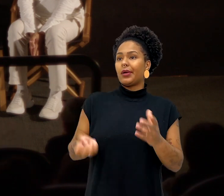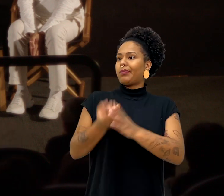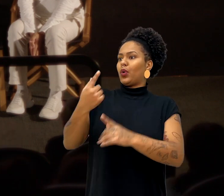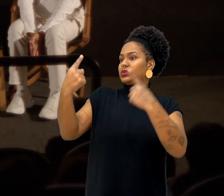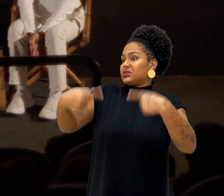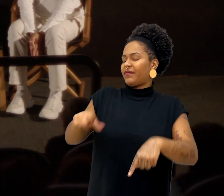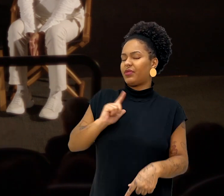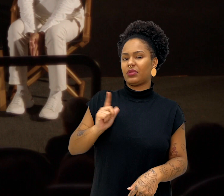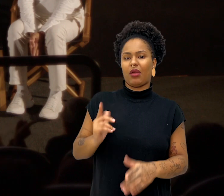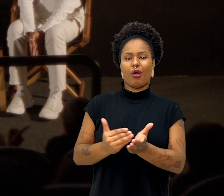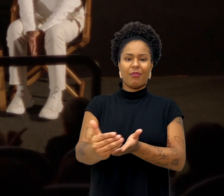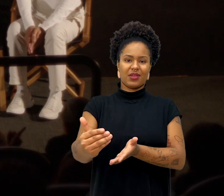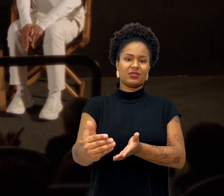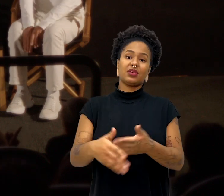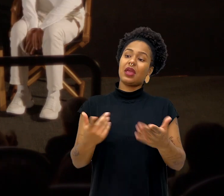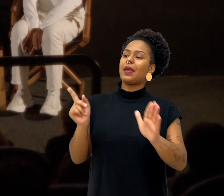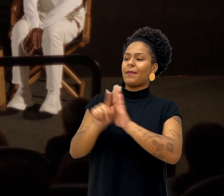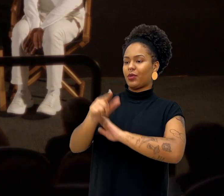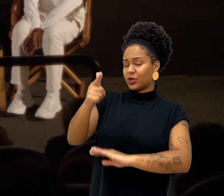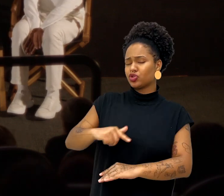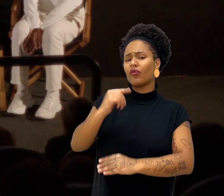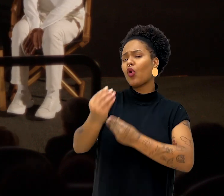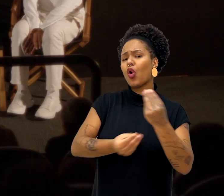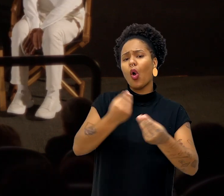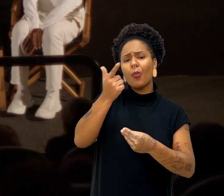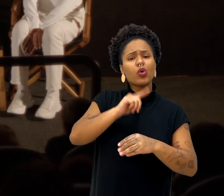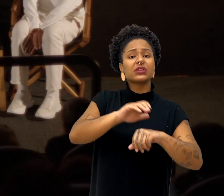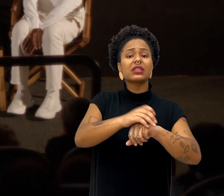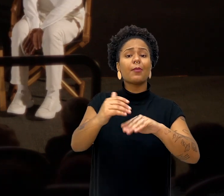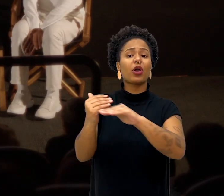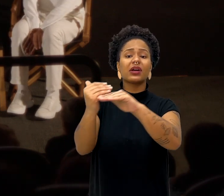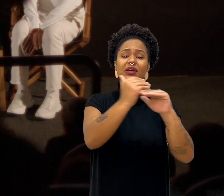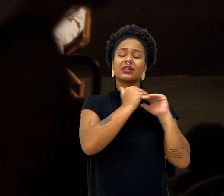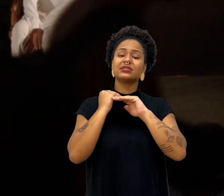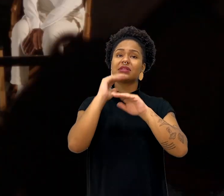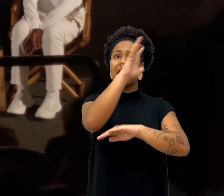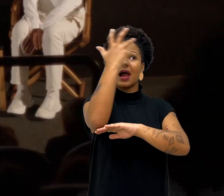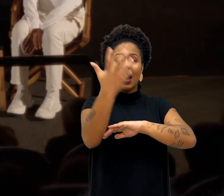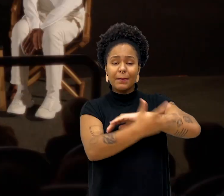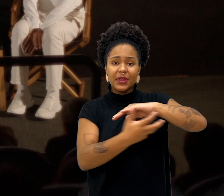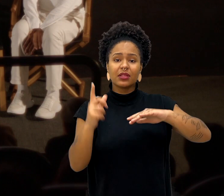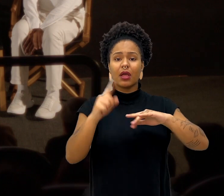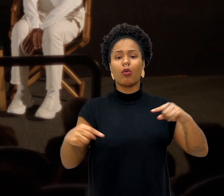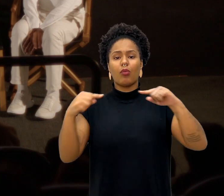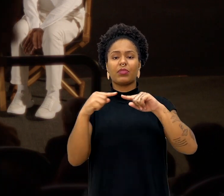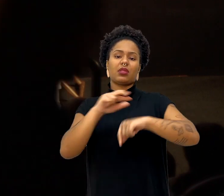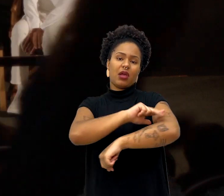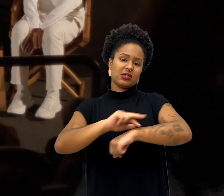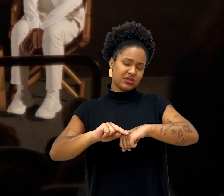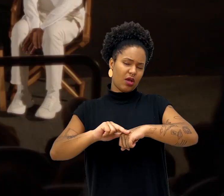surge esse desafio. E aí, repetindo a pergunta, como democratizar a questão ambiental como pauta